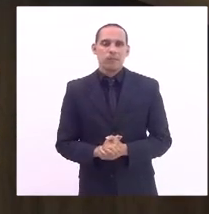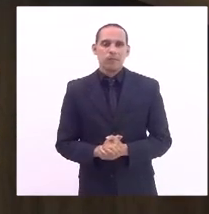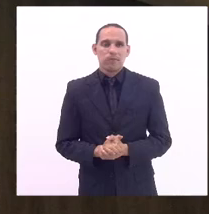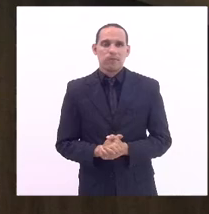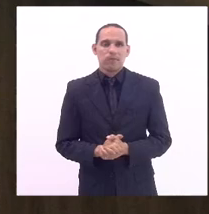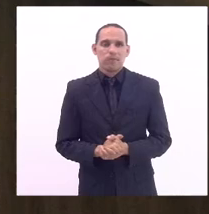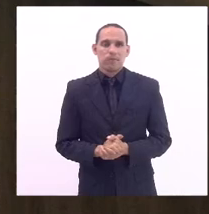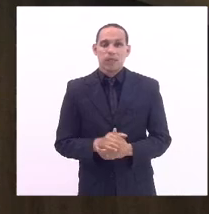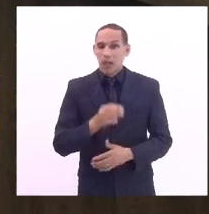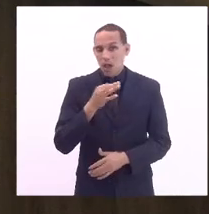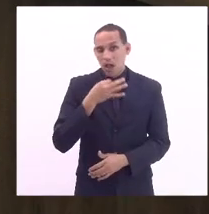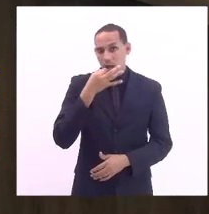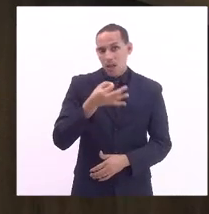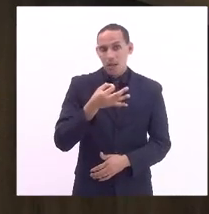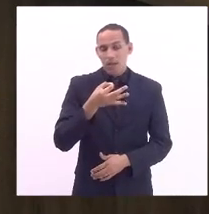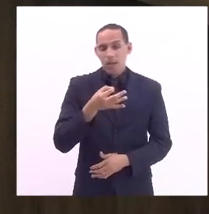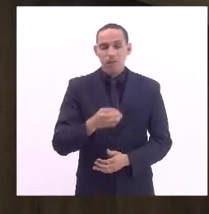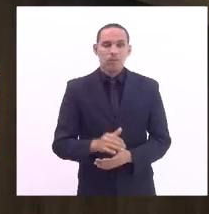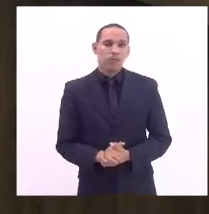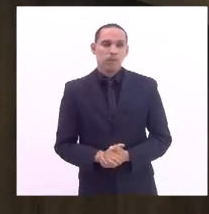O parecer, deputada,